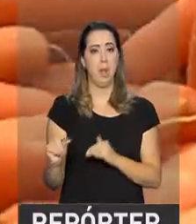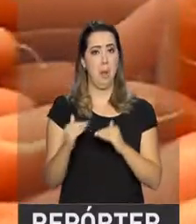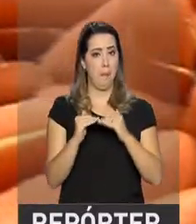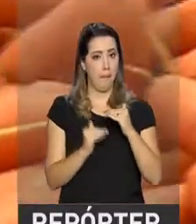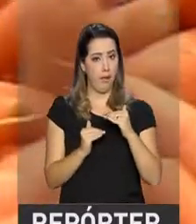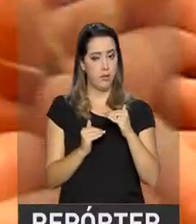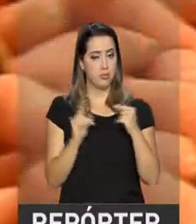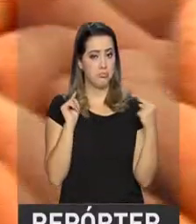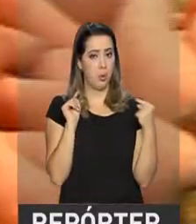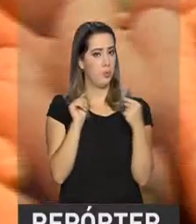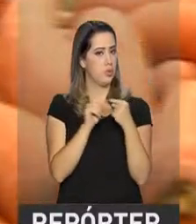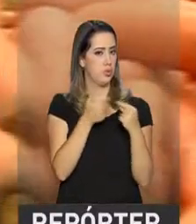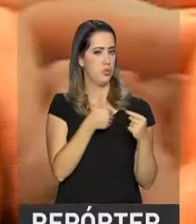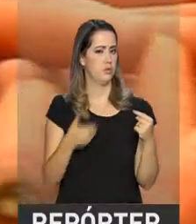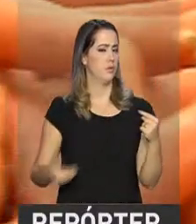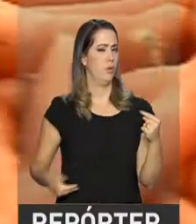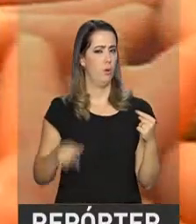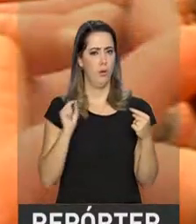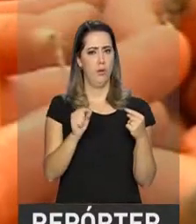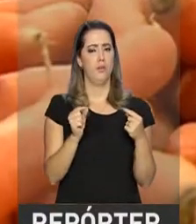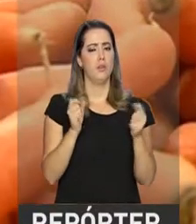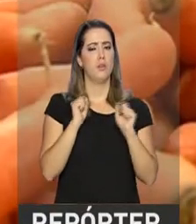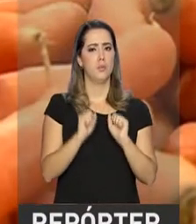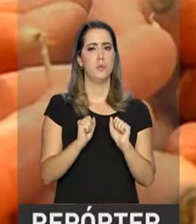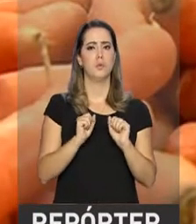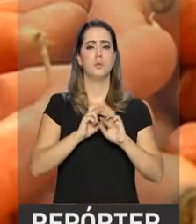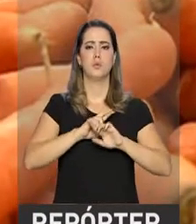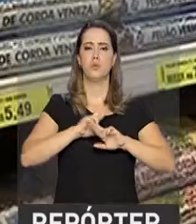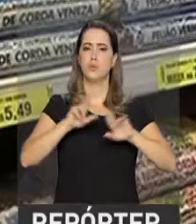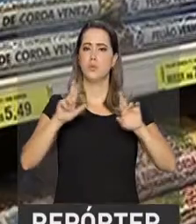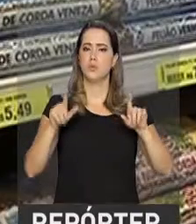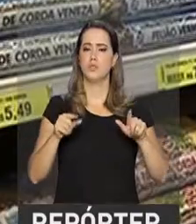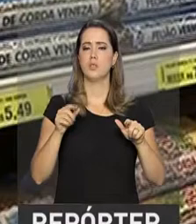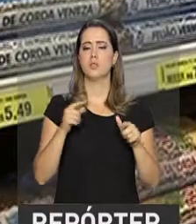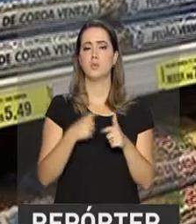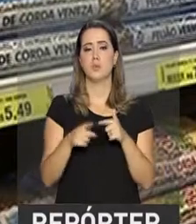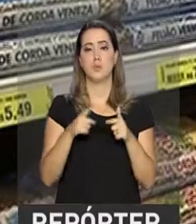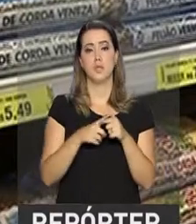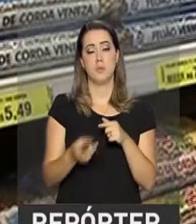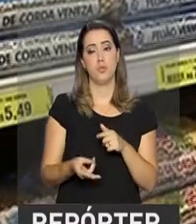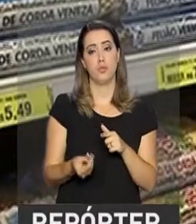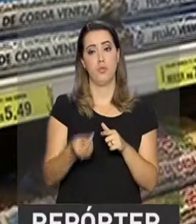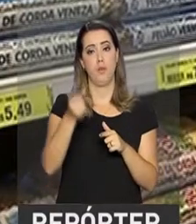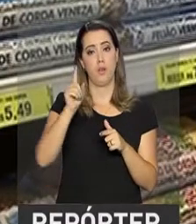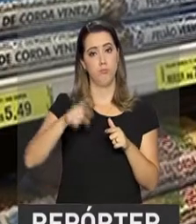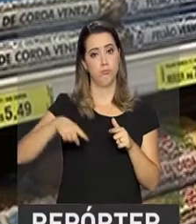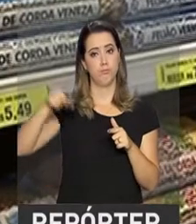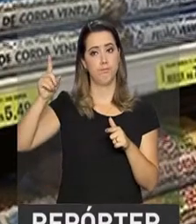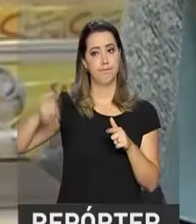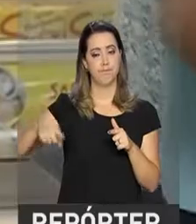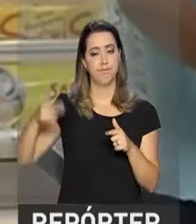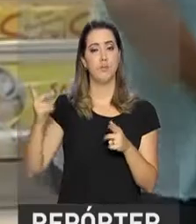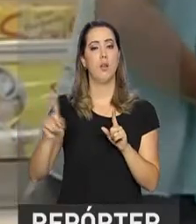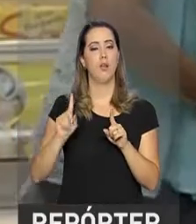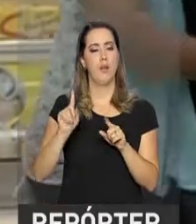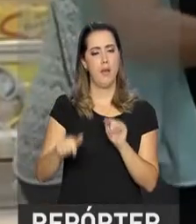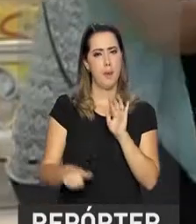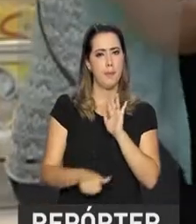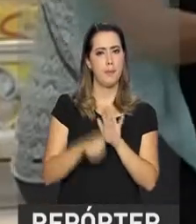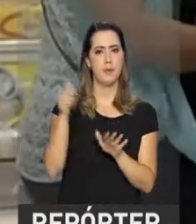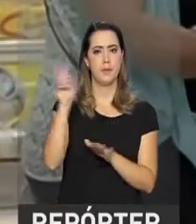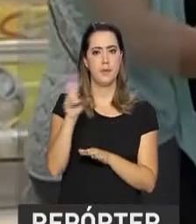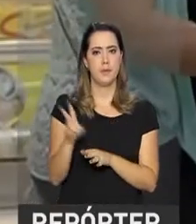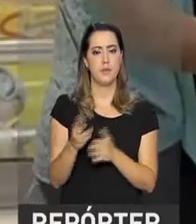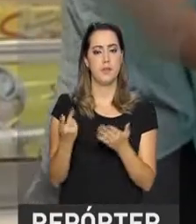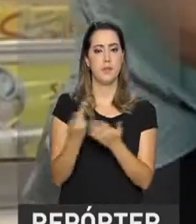conselho monetário nacional pra acomodar possíveis crises ou choque de preço é a primeira vez que isso ocorre desde